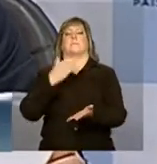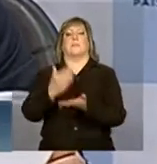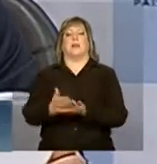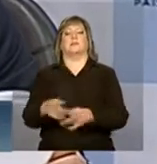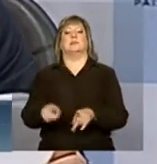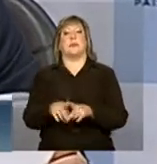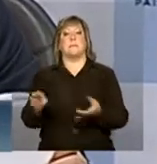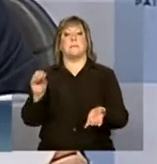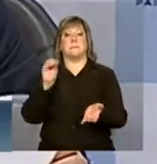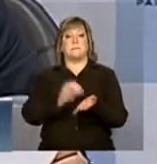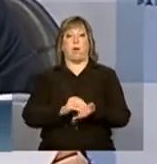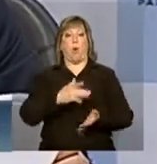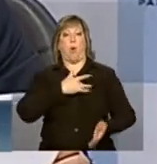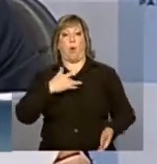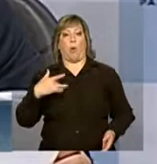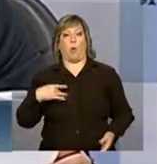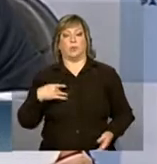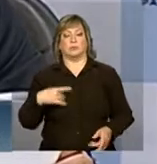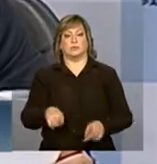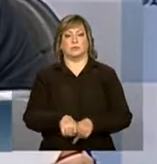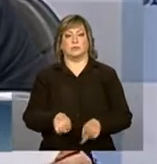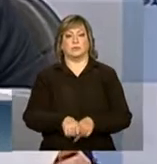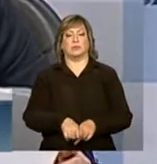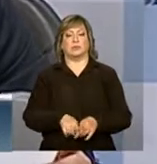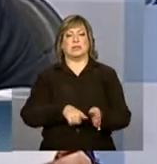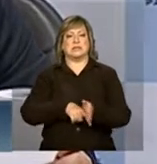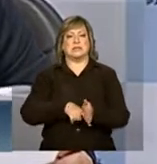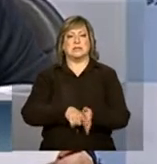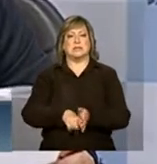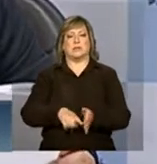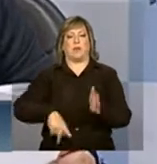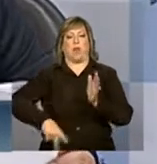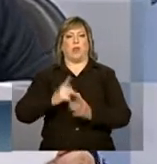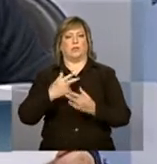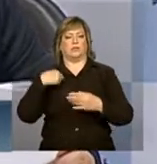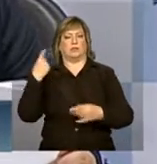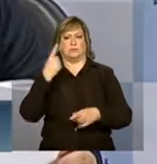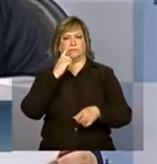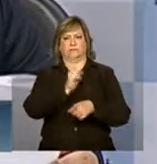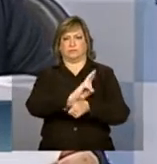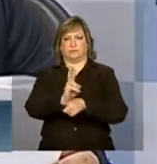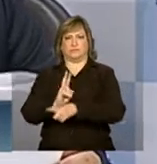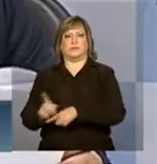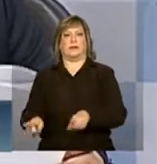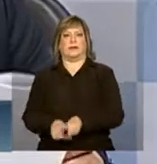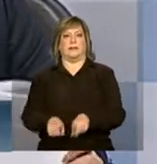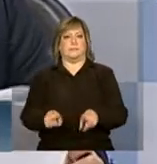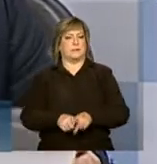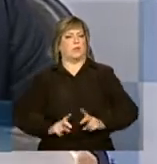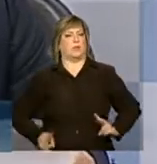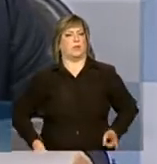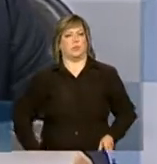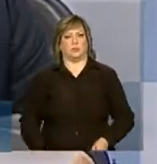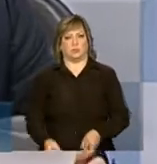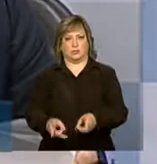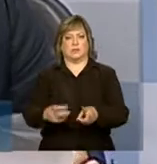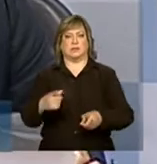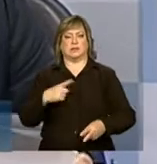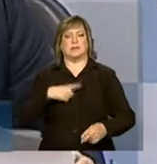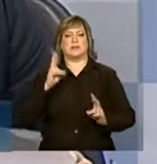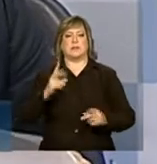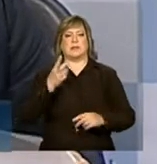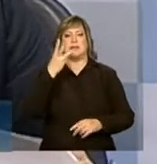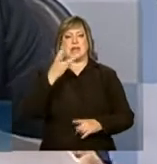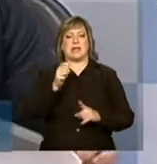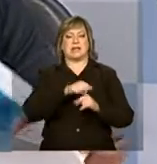para marcação de consultas, exames e cirurgia, que nós vemos monitorando, né, continuamente, de forma